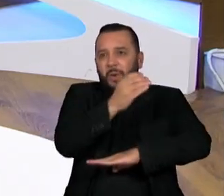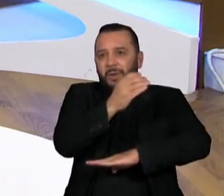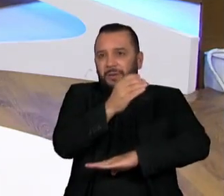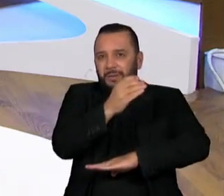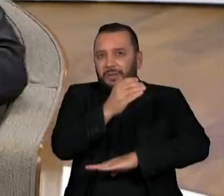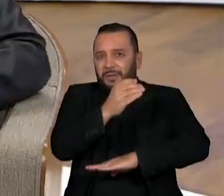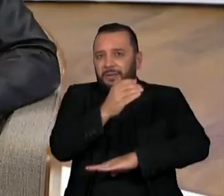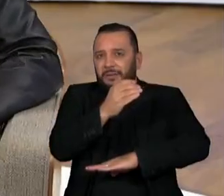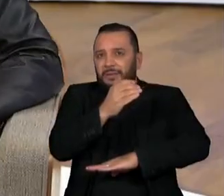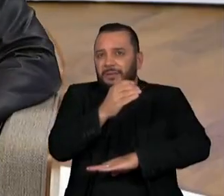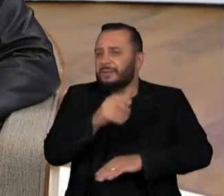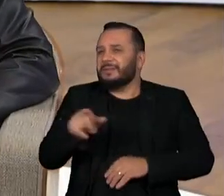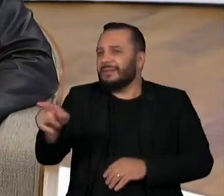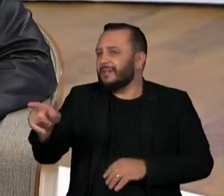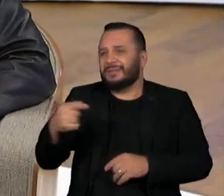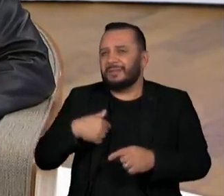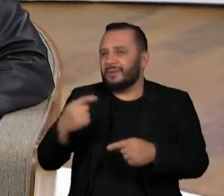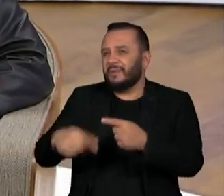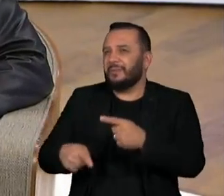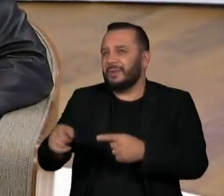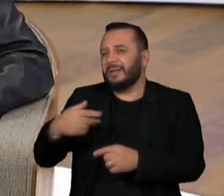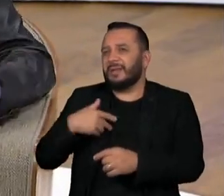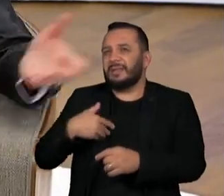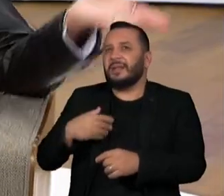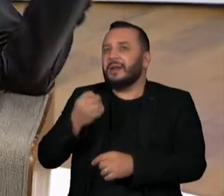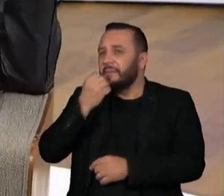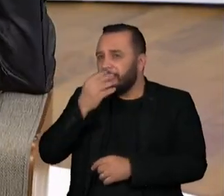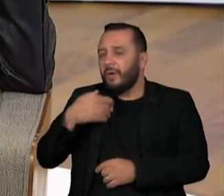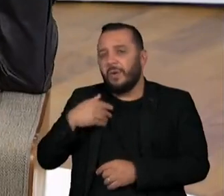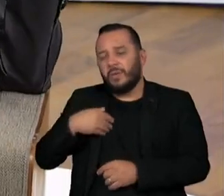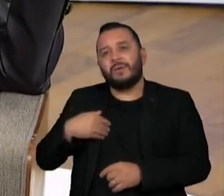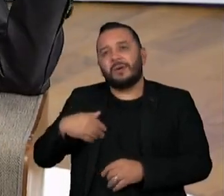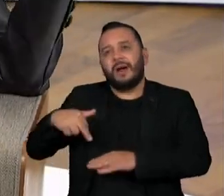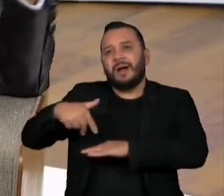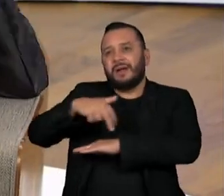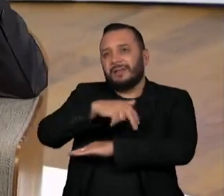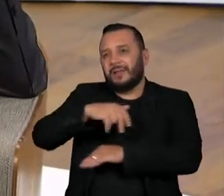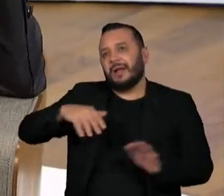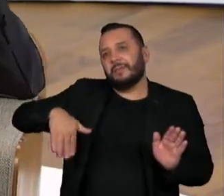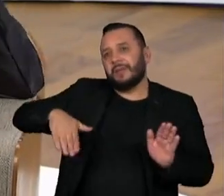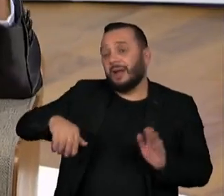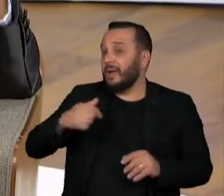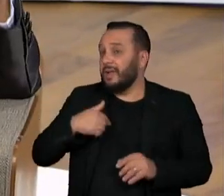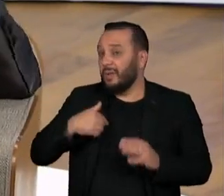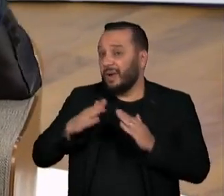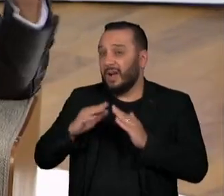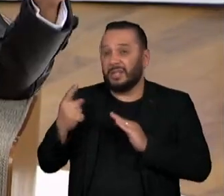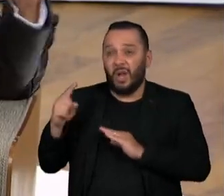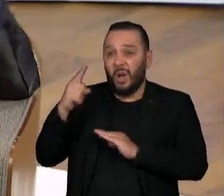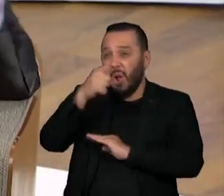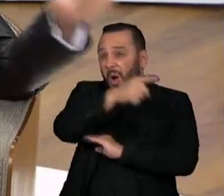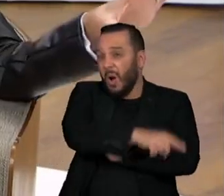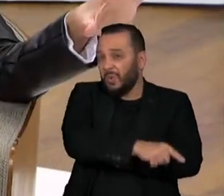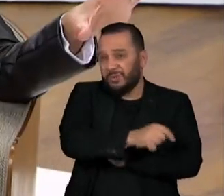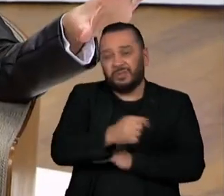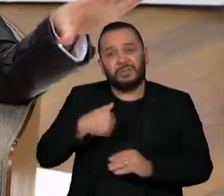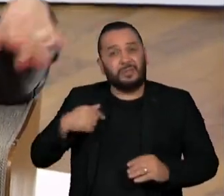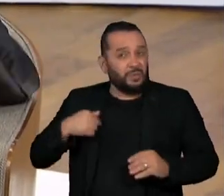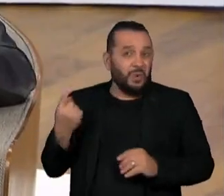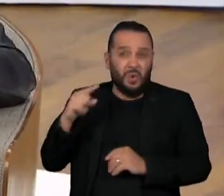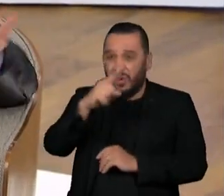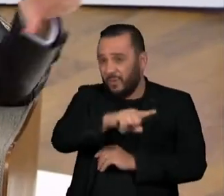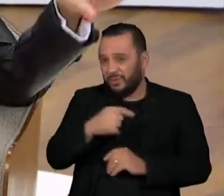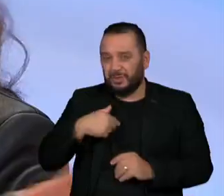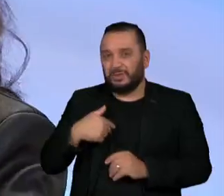ortopédica. E aí ele falou, não, para ela o melhor seria caminhar na praia, eu morando lá longe da praia, gente, muito longe, para quem não é do Rio, eu morava longe da